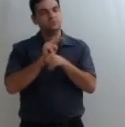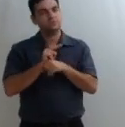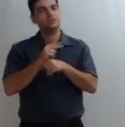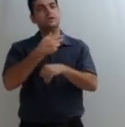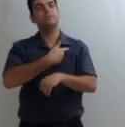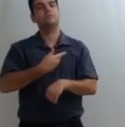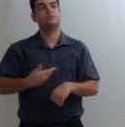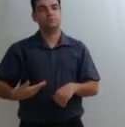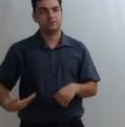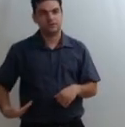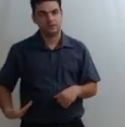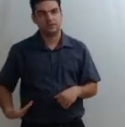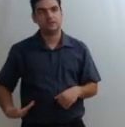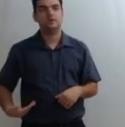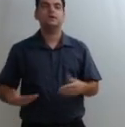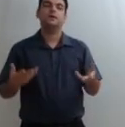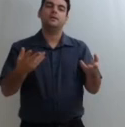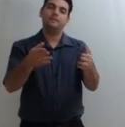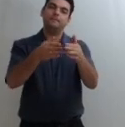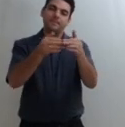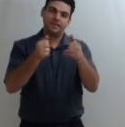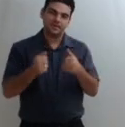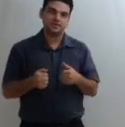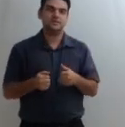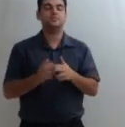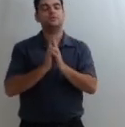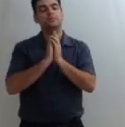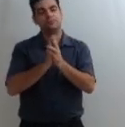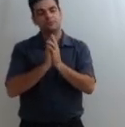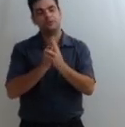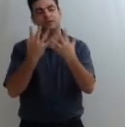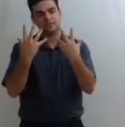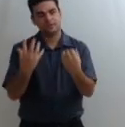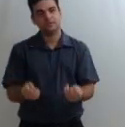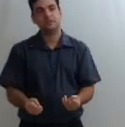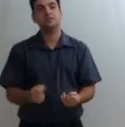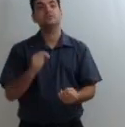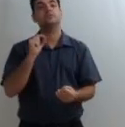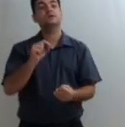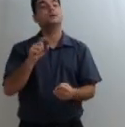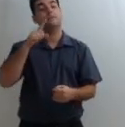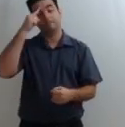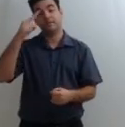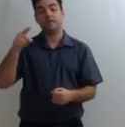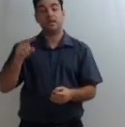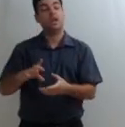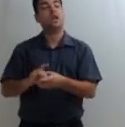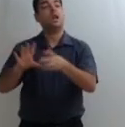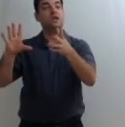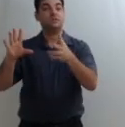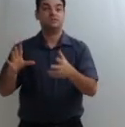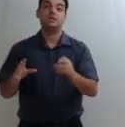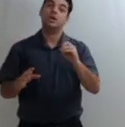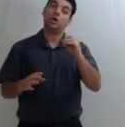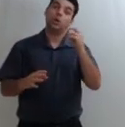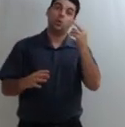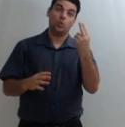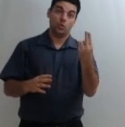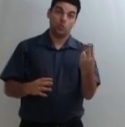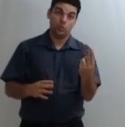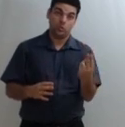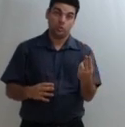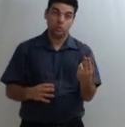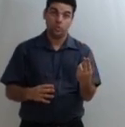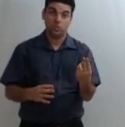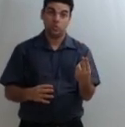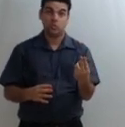dessa egrégia sexta turma, requerer a concessão da ordem para se deferir o livramento condicional ao paciente ou, ao menos, em